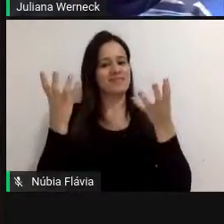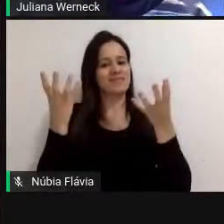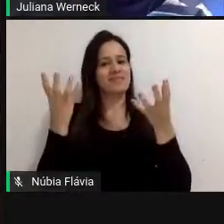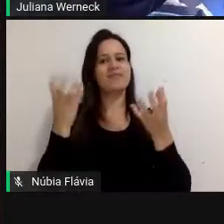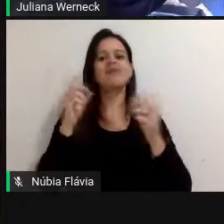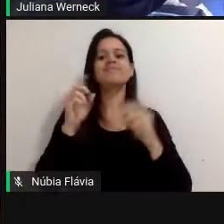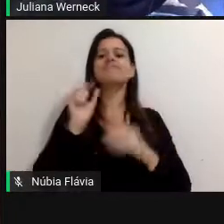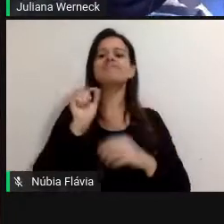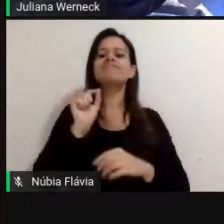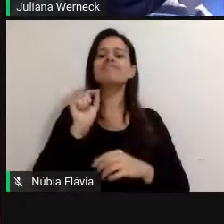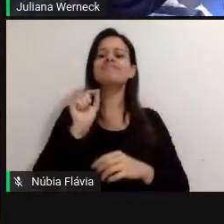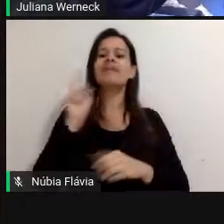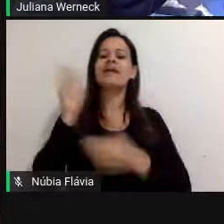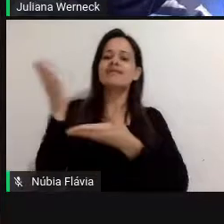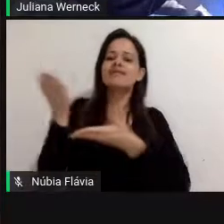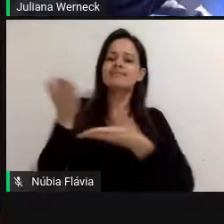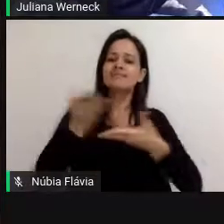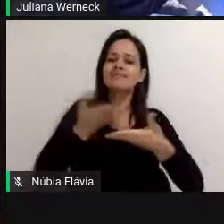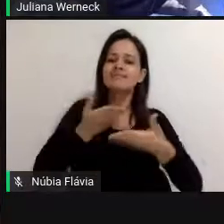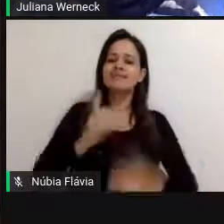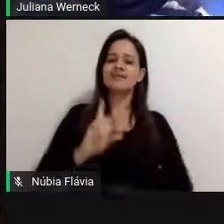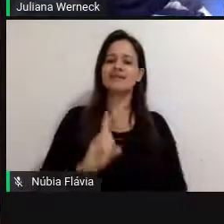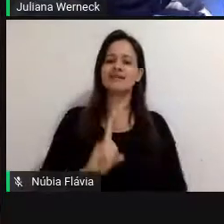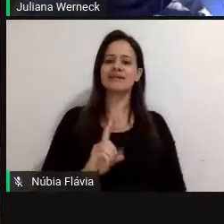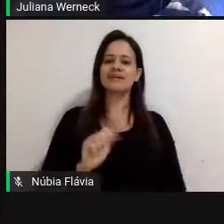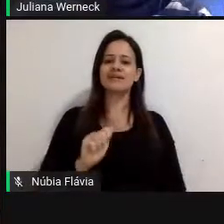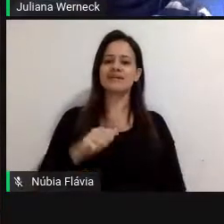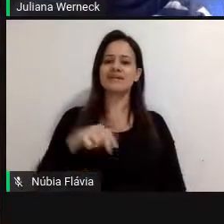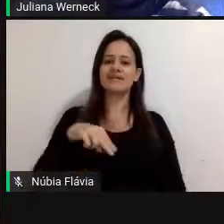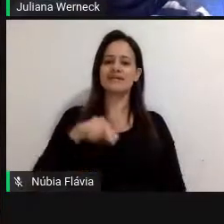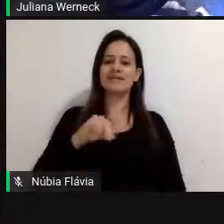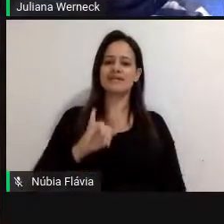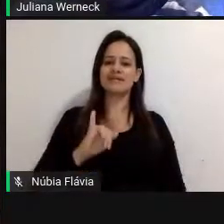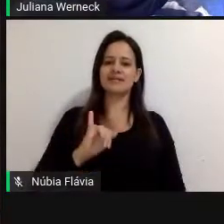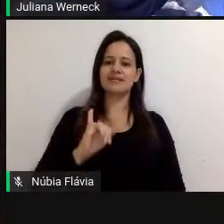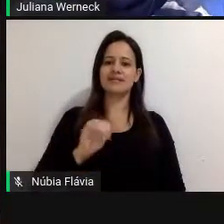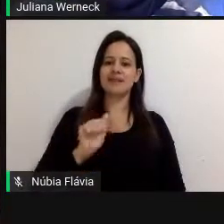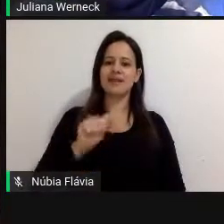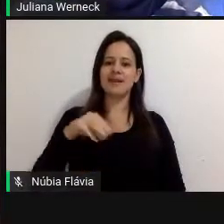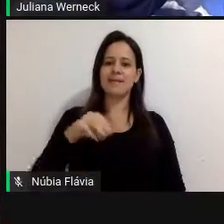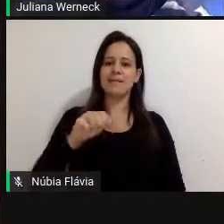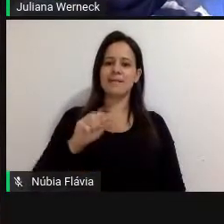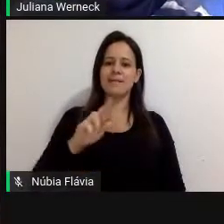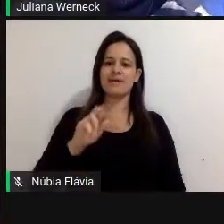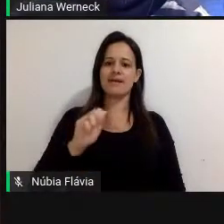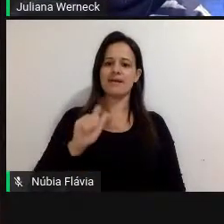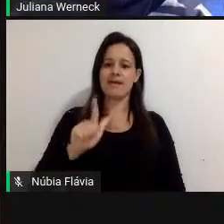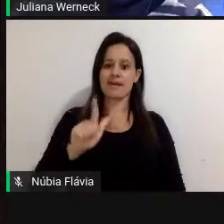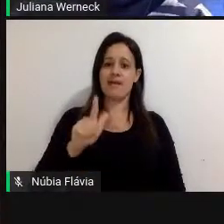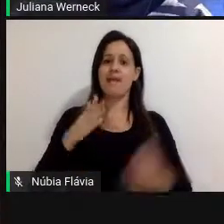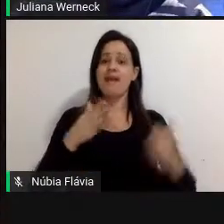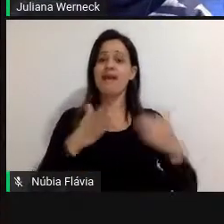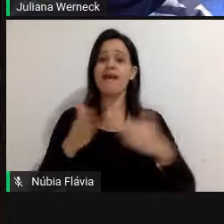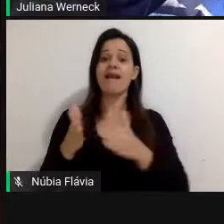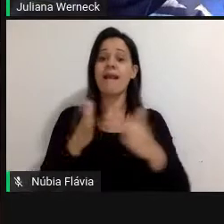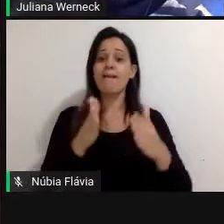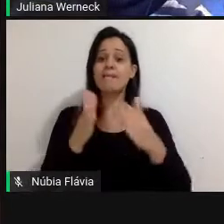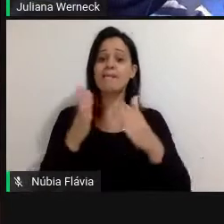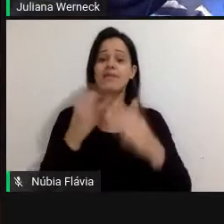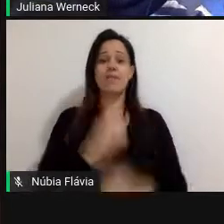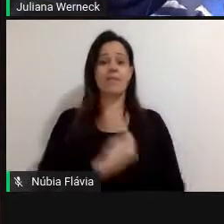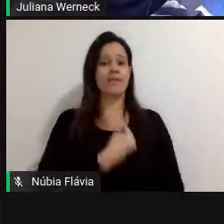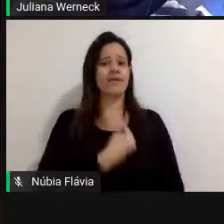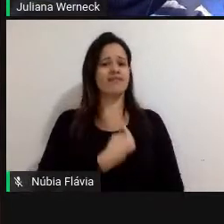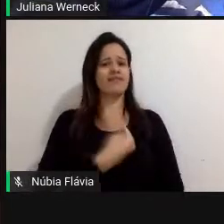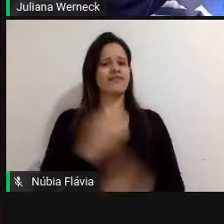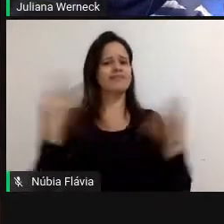então a nossa querida Dani Amaral nessa live, Caminhos para uma Vida Extraordinária. Nós contaremos